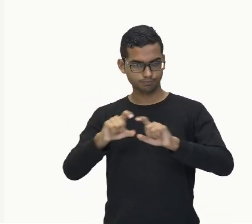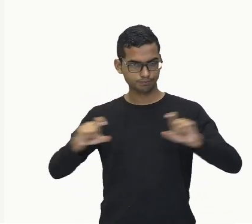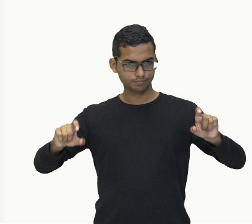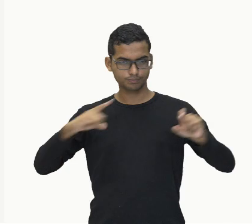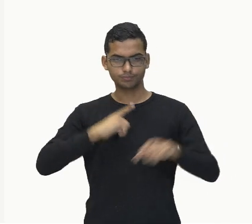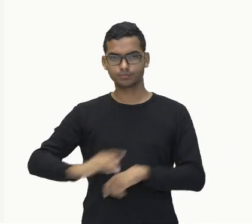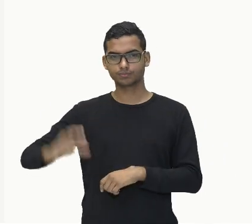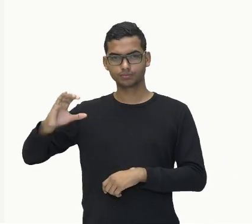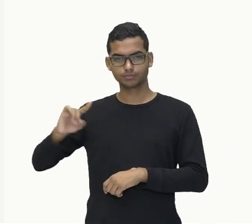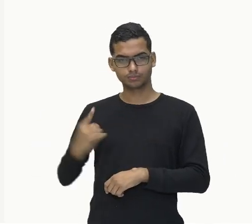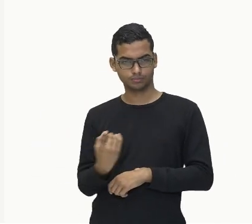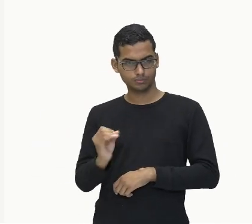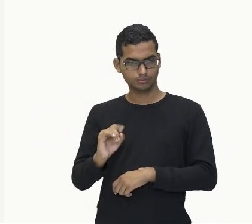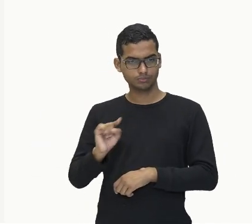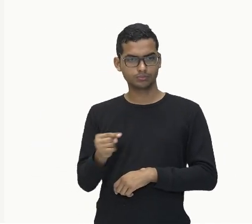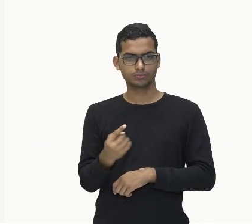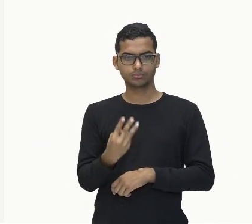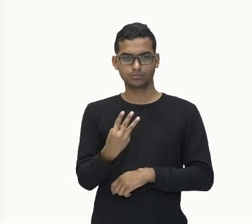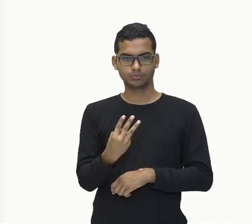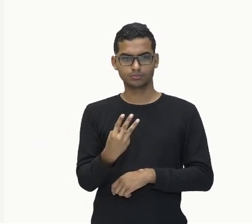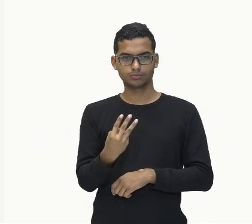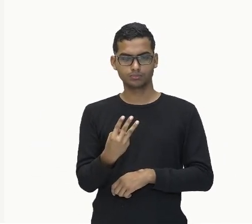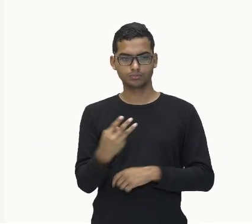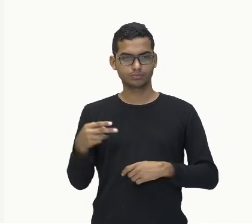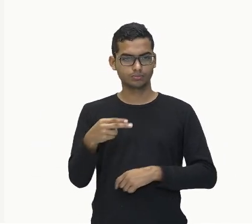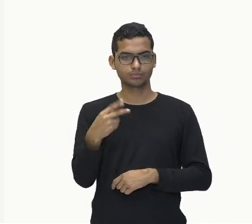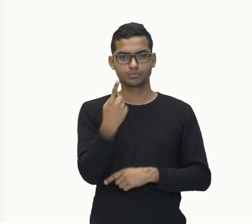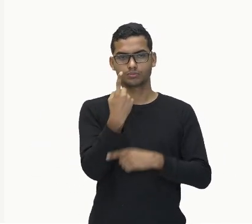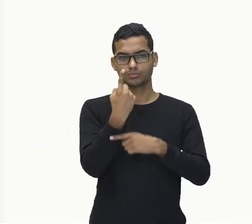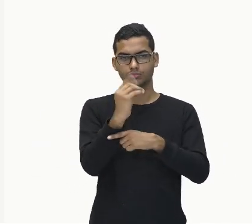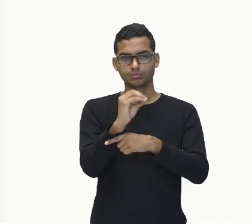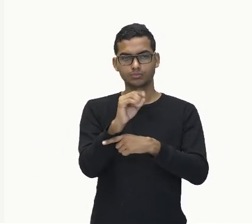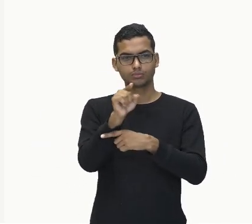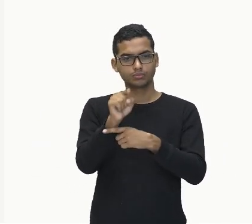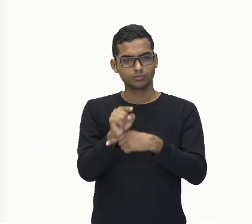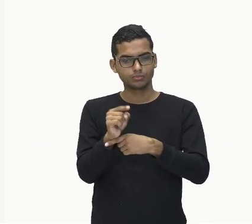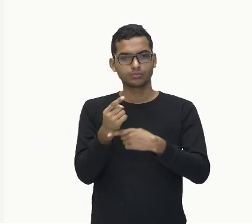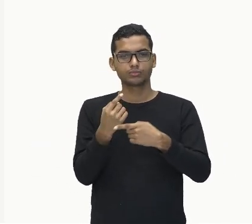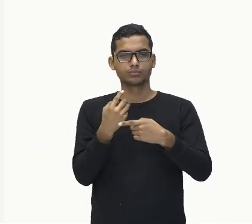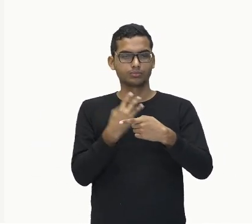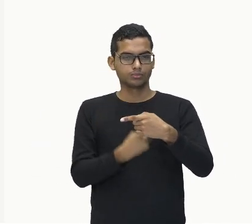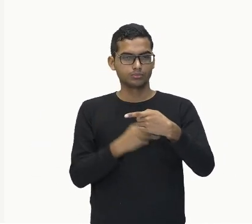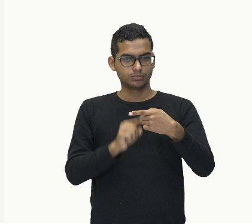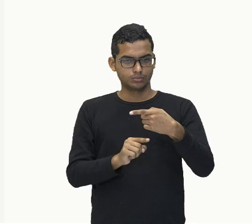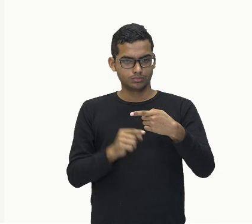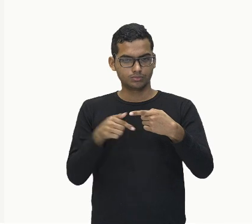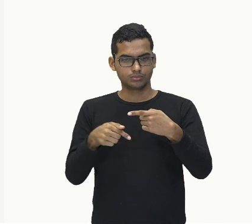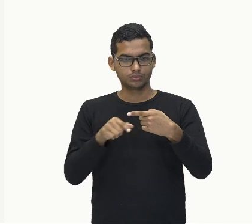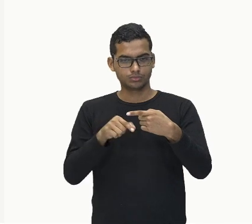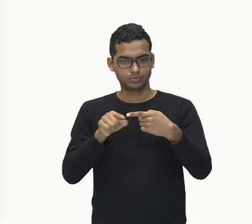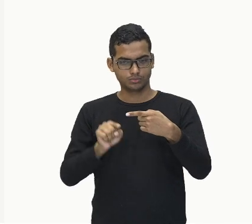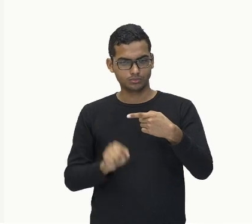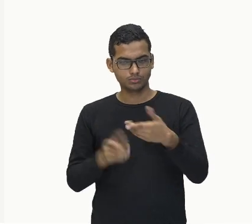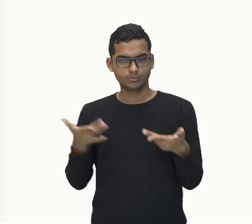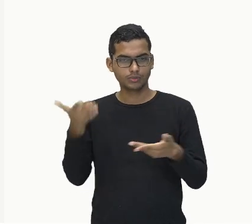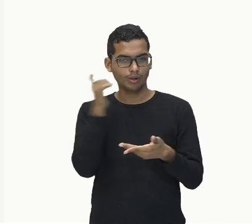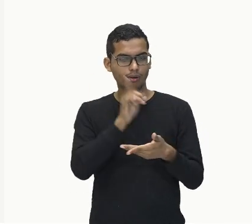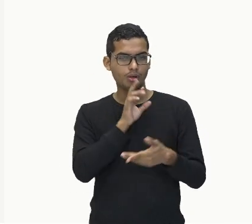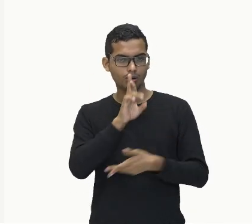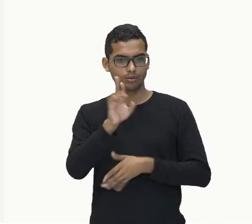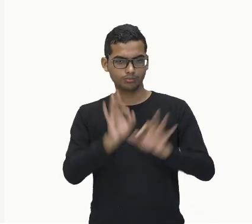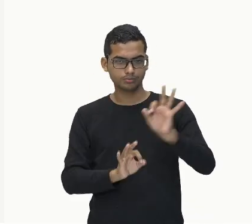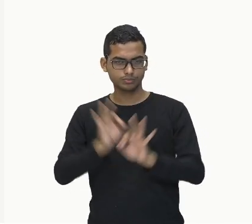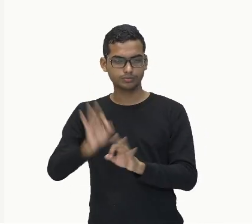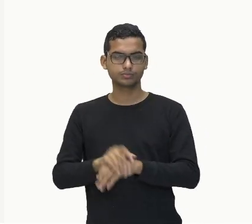fatorial vezes 7 fatorial. Desenvolvemos o 10 fatorial até o 7 fatorial, onde a gente vai